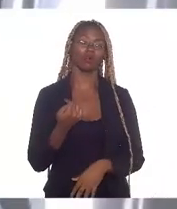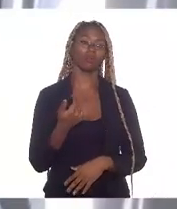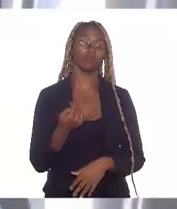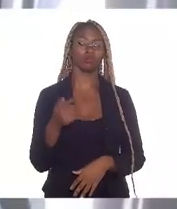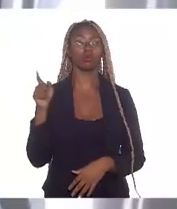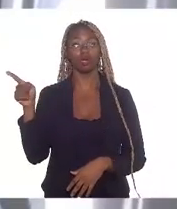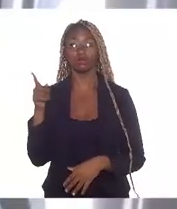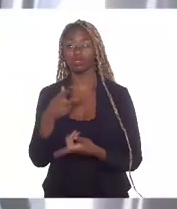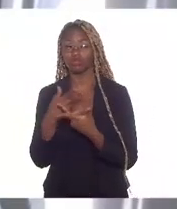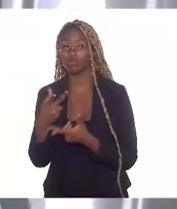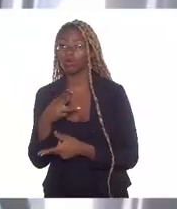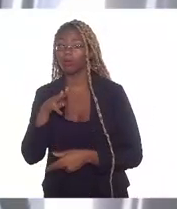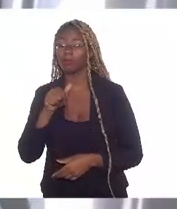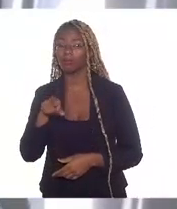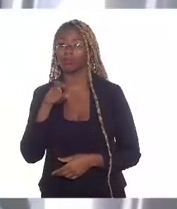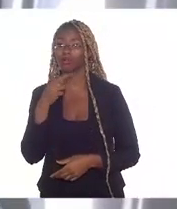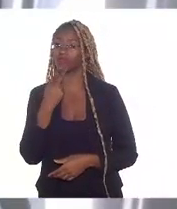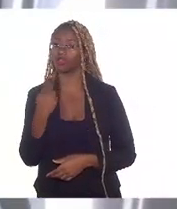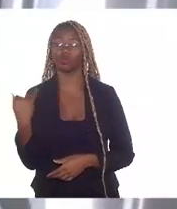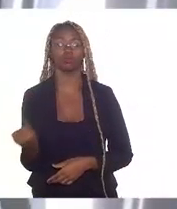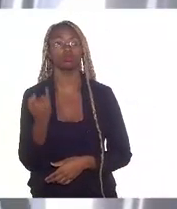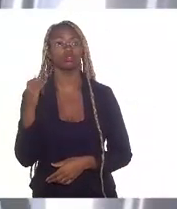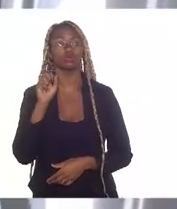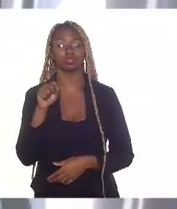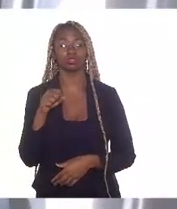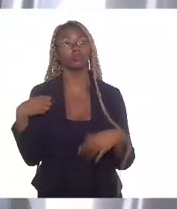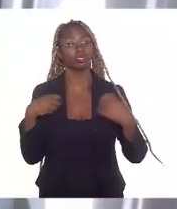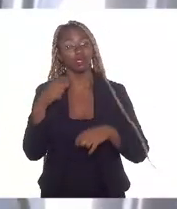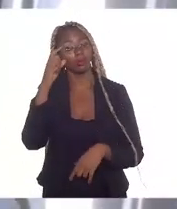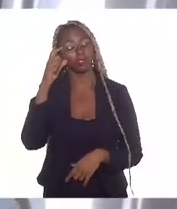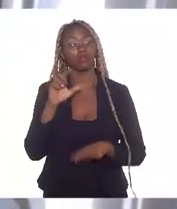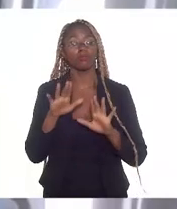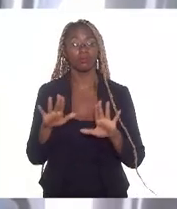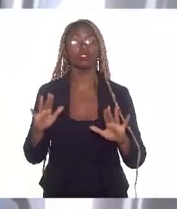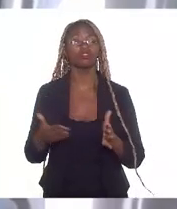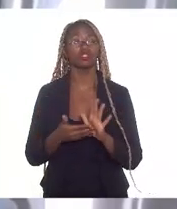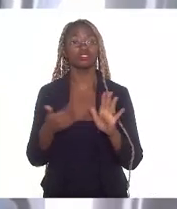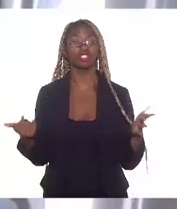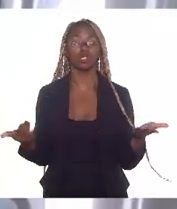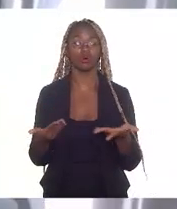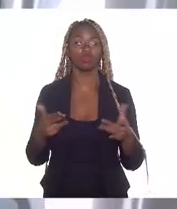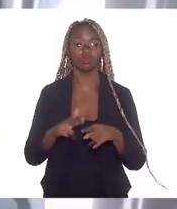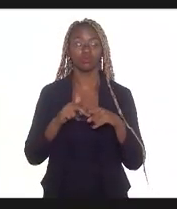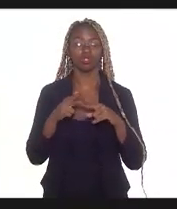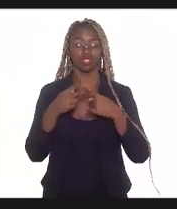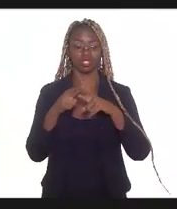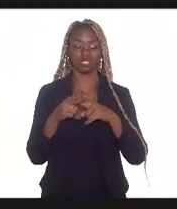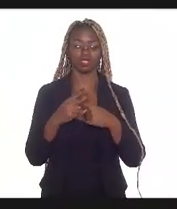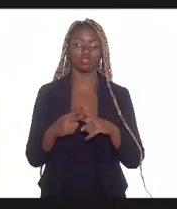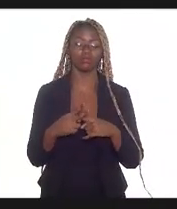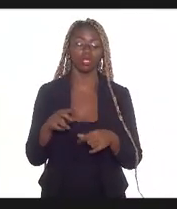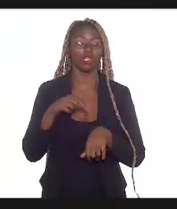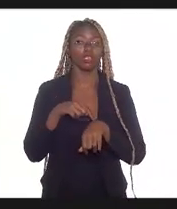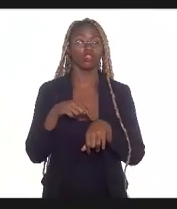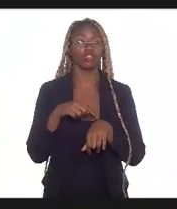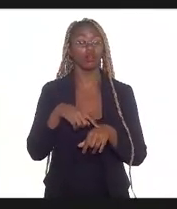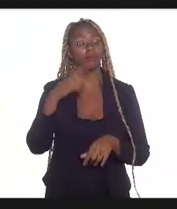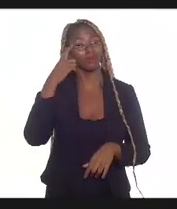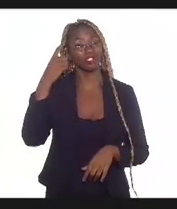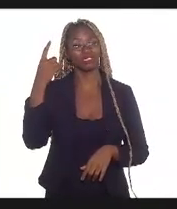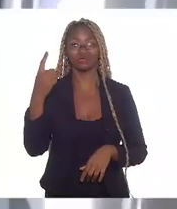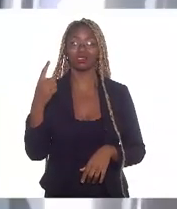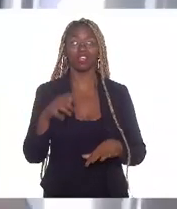Max são importantes, tem um timing aí que tem que ser observado, mas como ele vai sair de pauta hoje por causa das emendas, talvez dê tempo de pensar numa audiência segunda ou